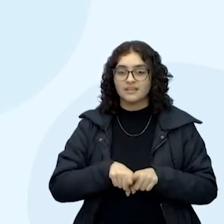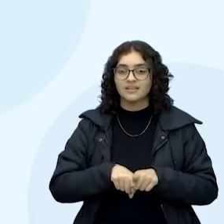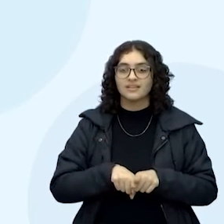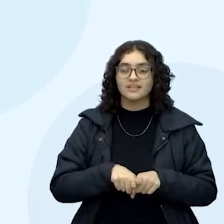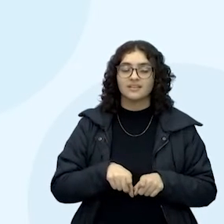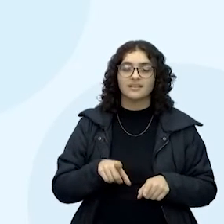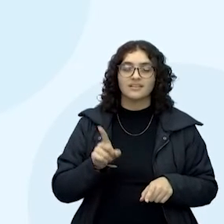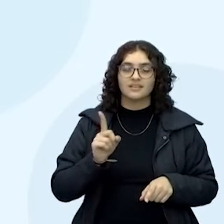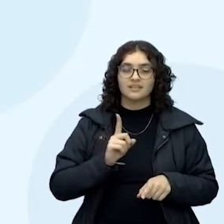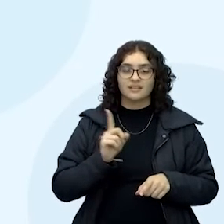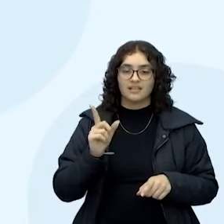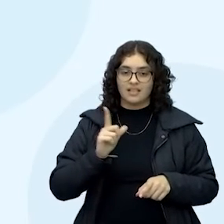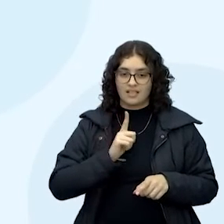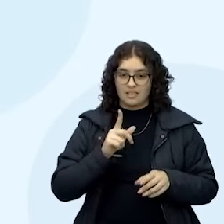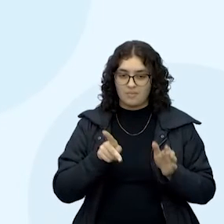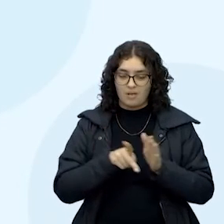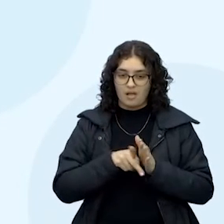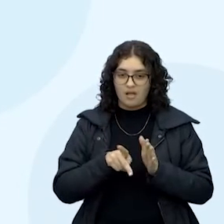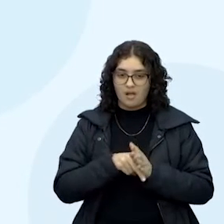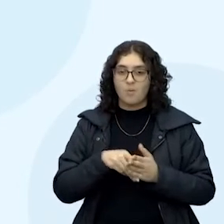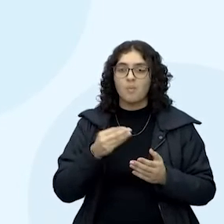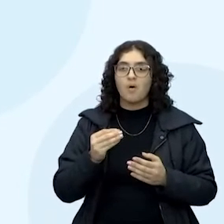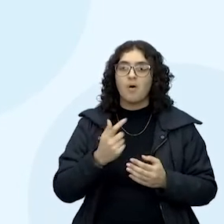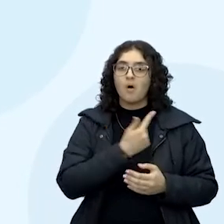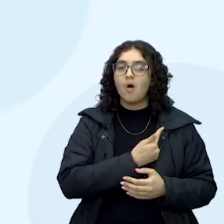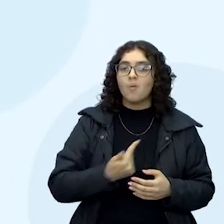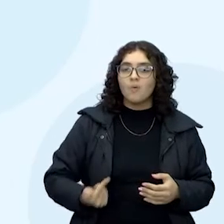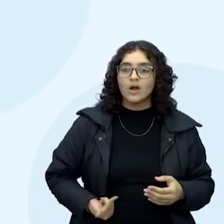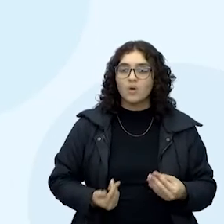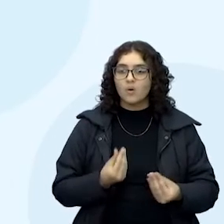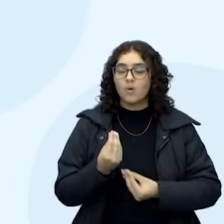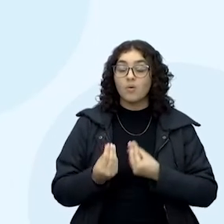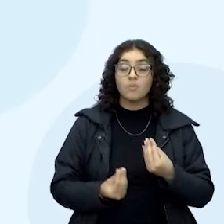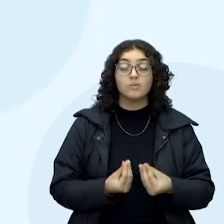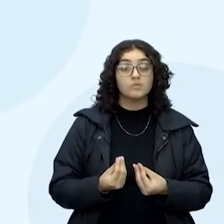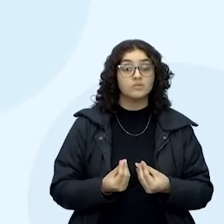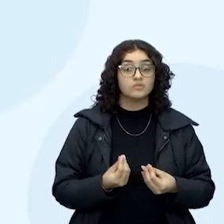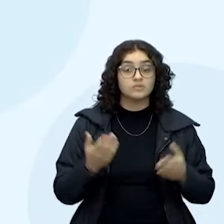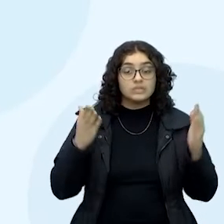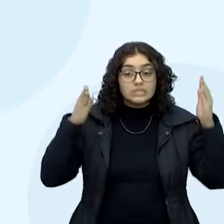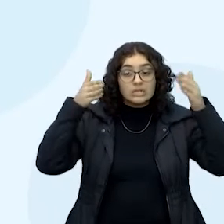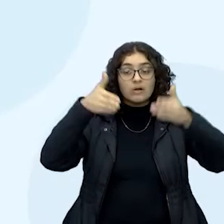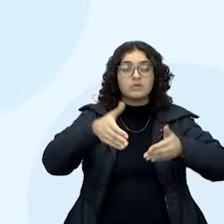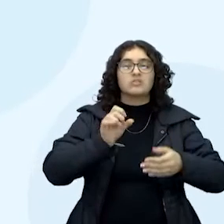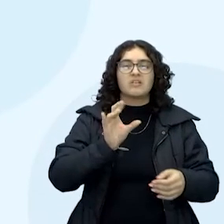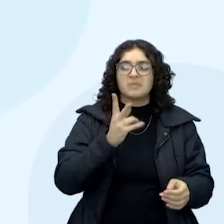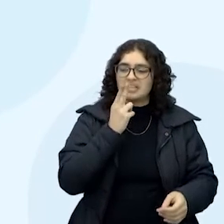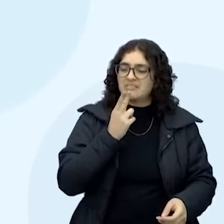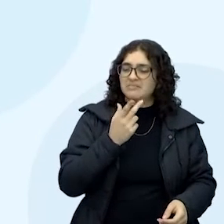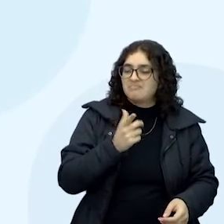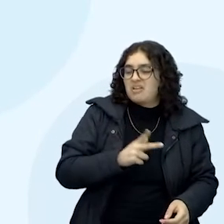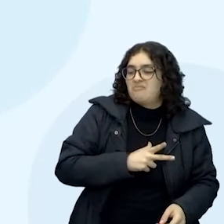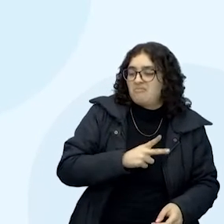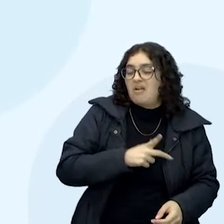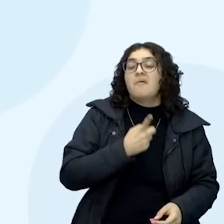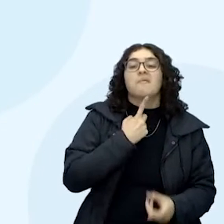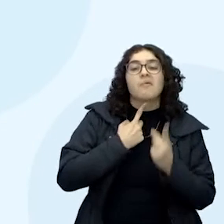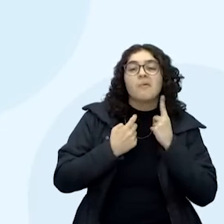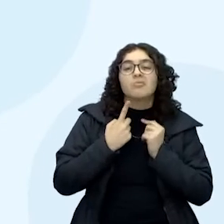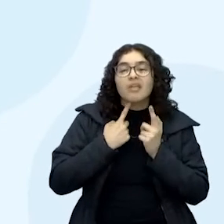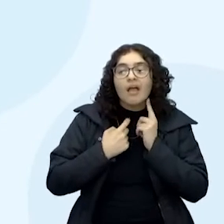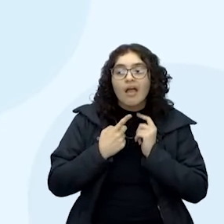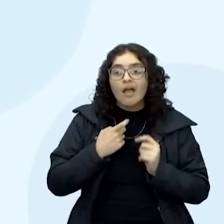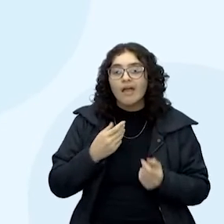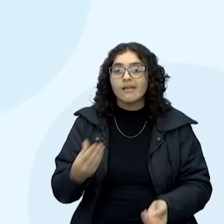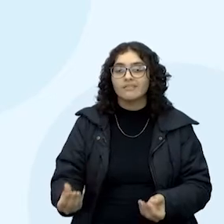sobre esses regimes ilegítimos, que visavam apenas o interesse próprio. Então, as